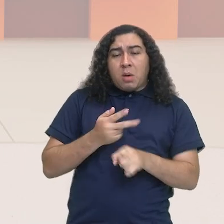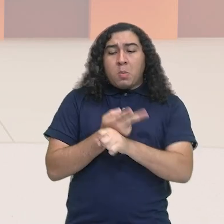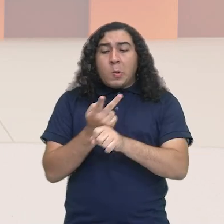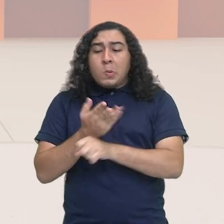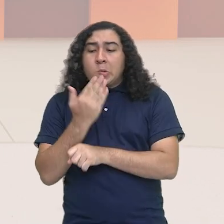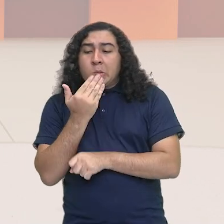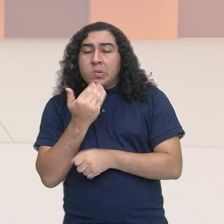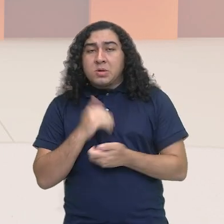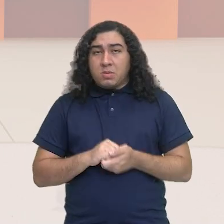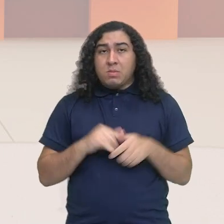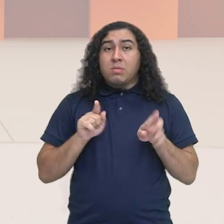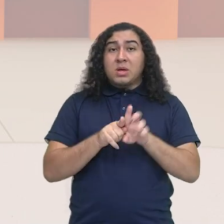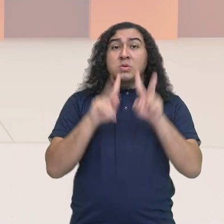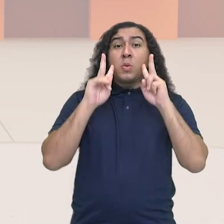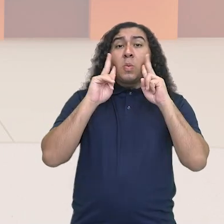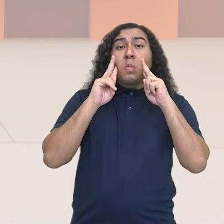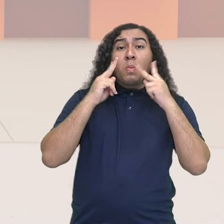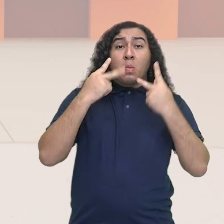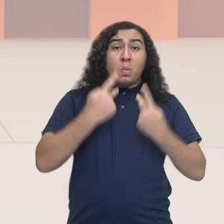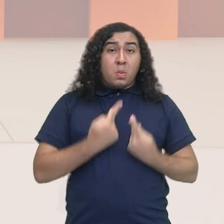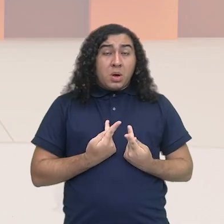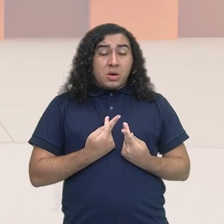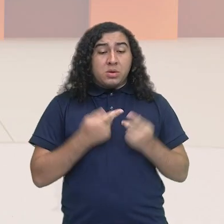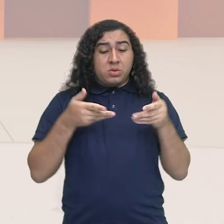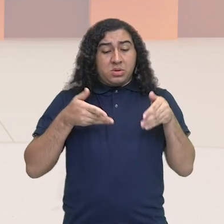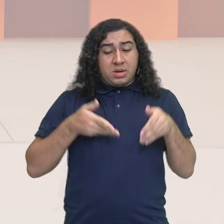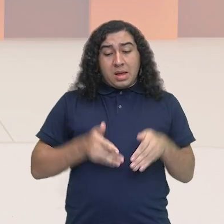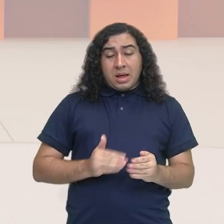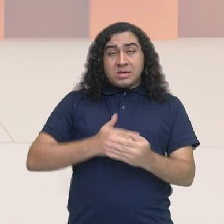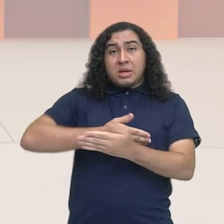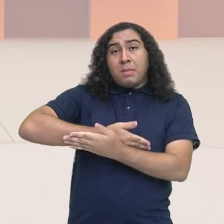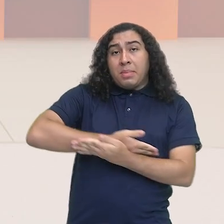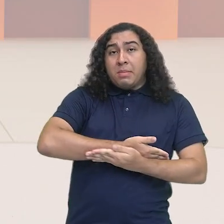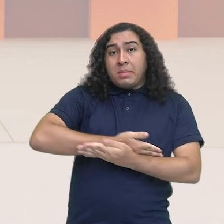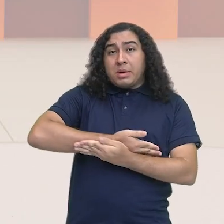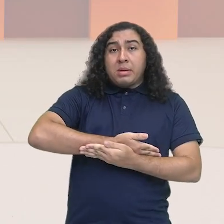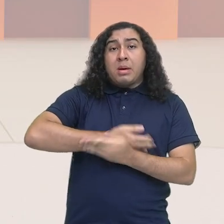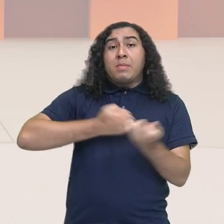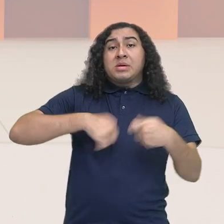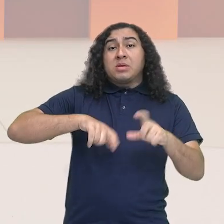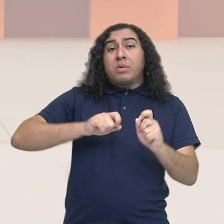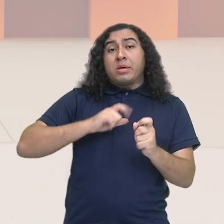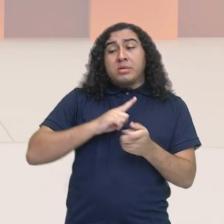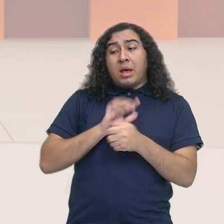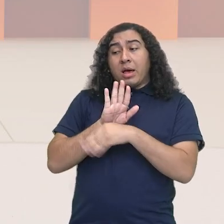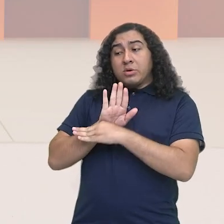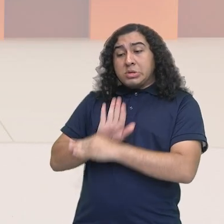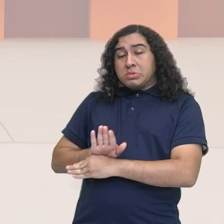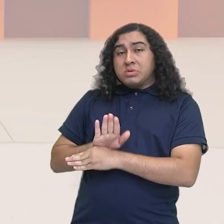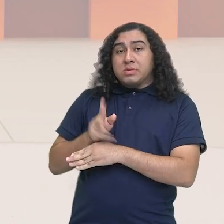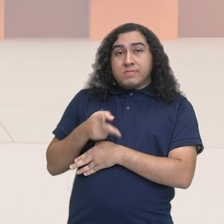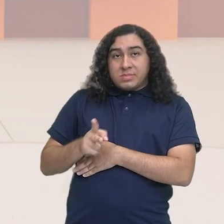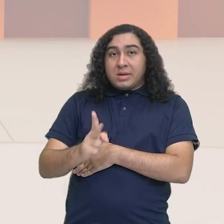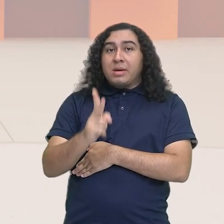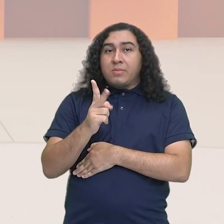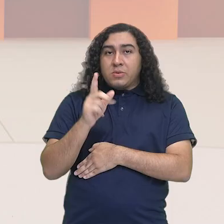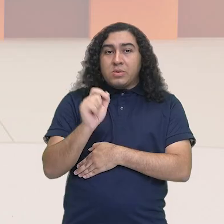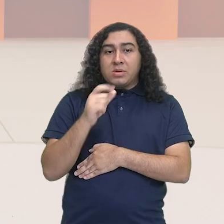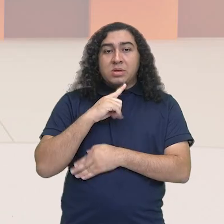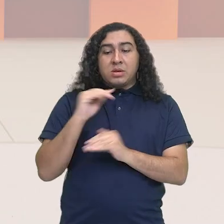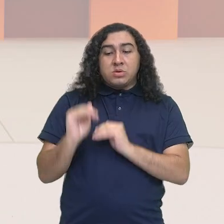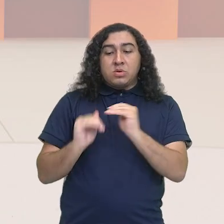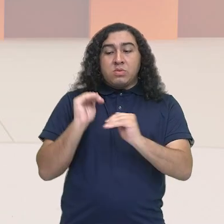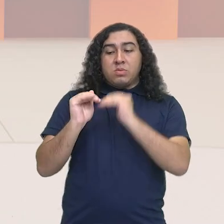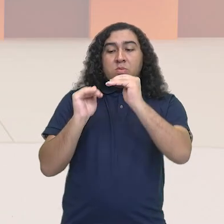comida. O ser humano, ele vai necessariamente necessitar de ajuda, de apoio, para os